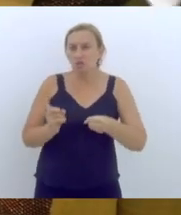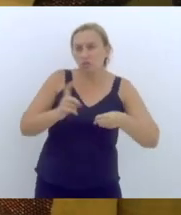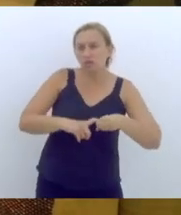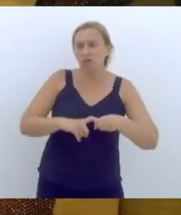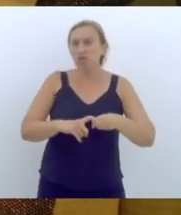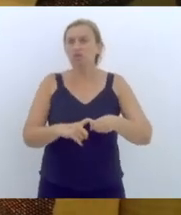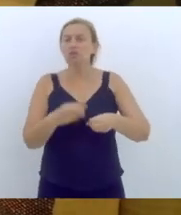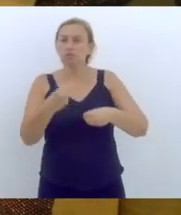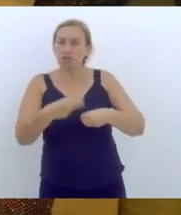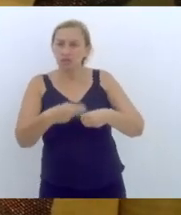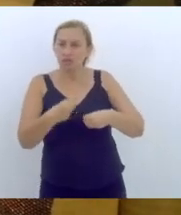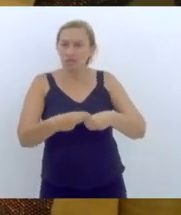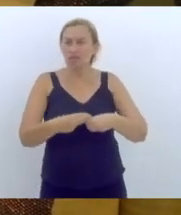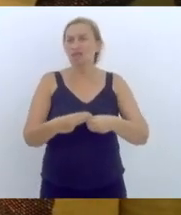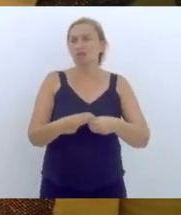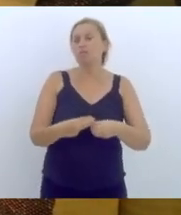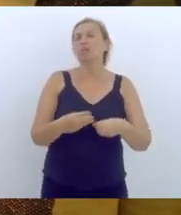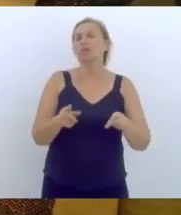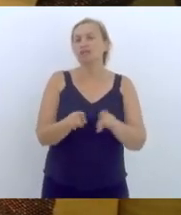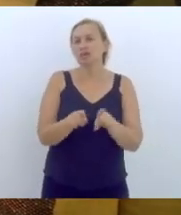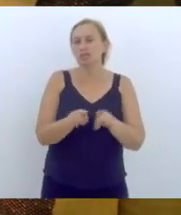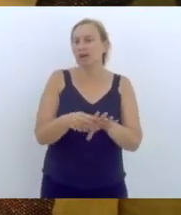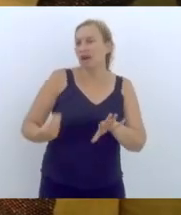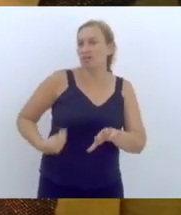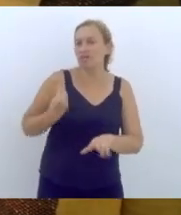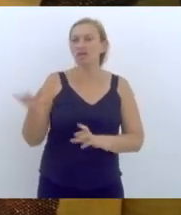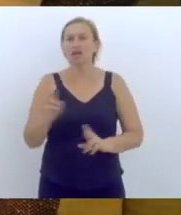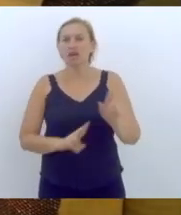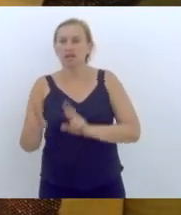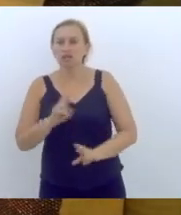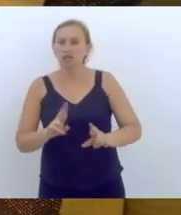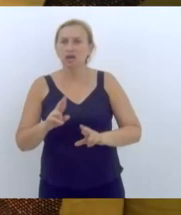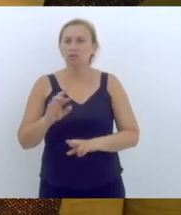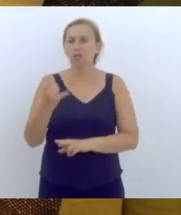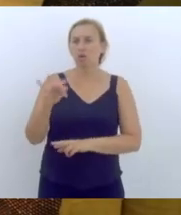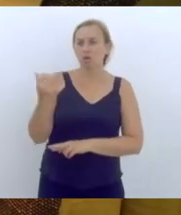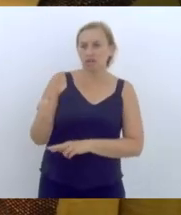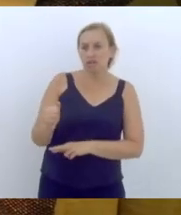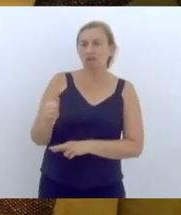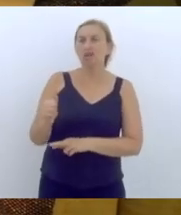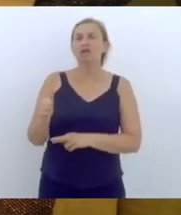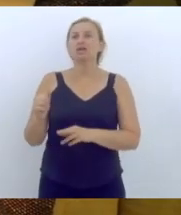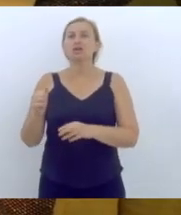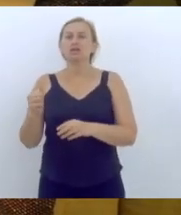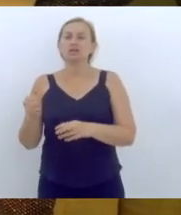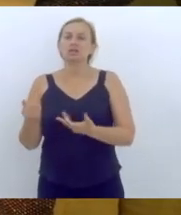municípios, estimula o hábito da vida relacionada à promoção da saúde e cuidados à